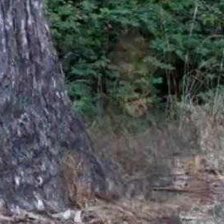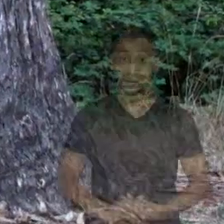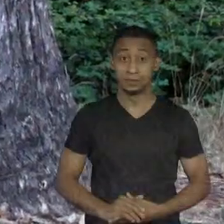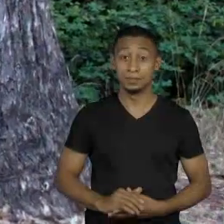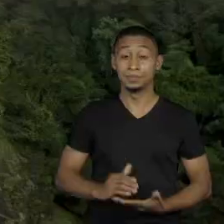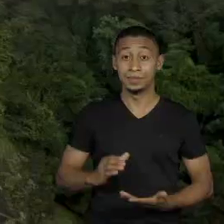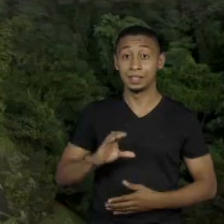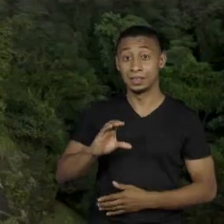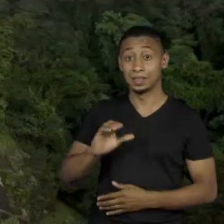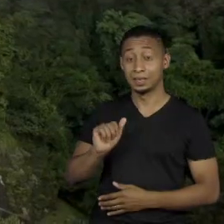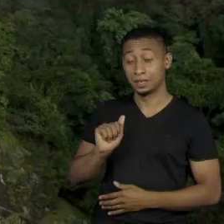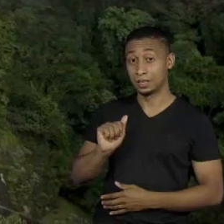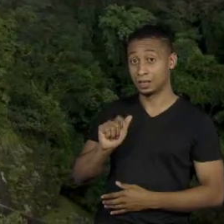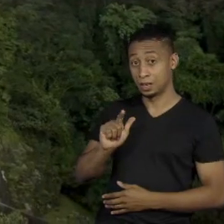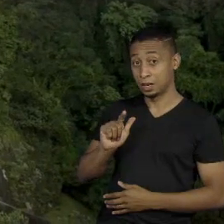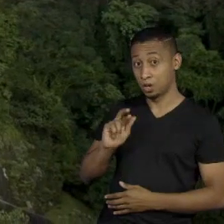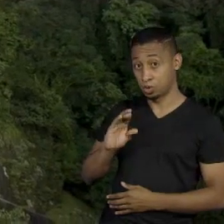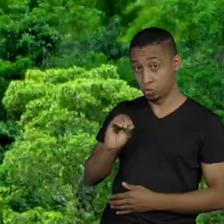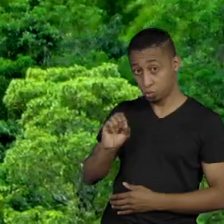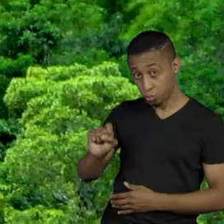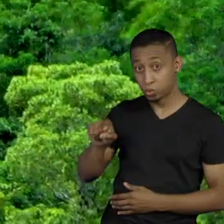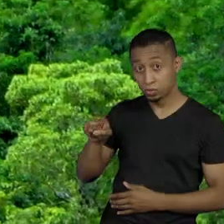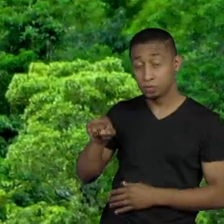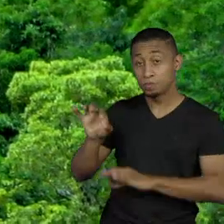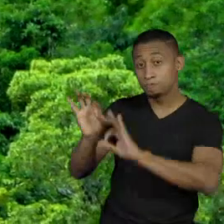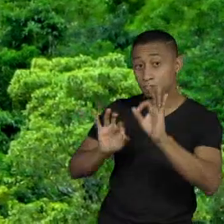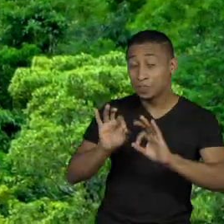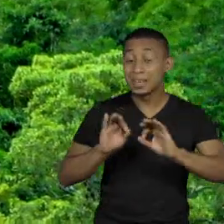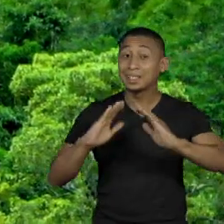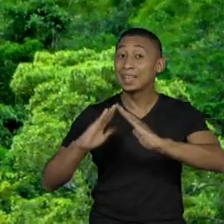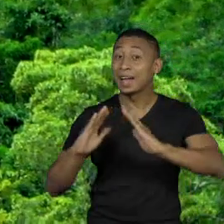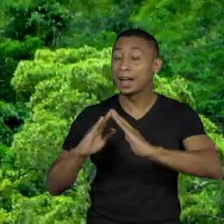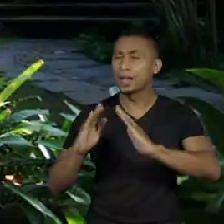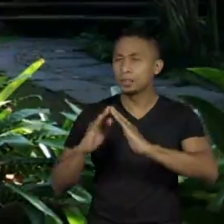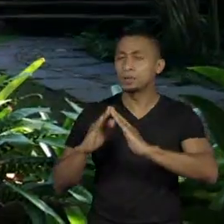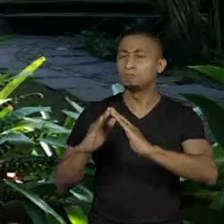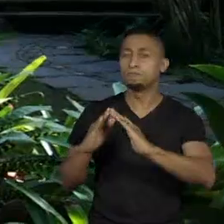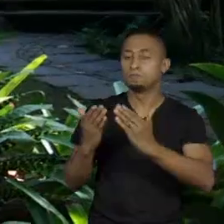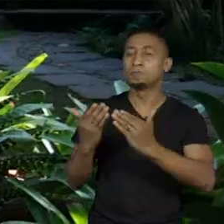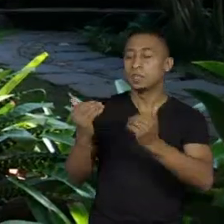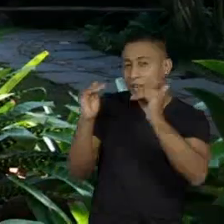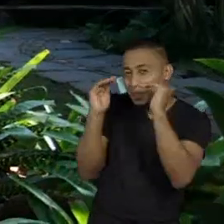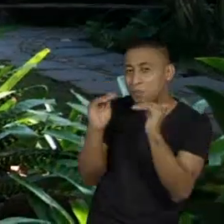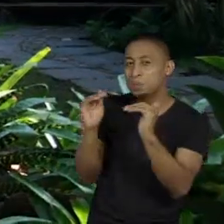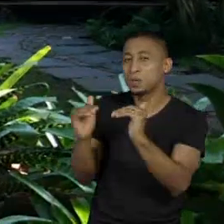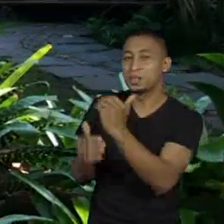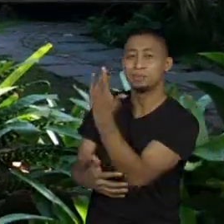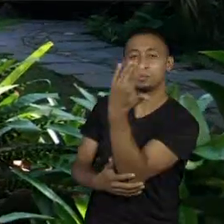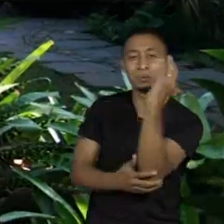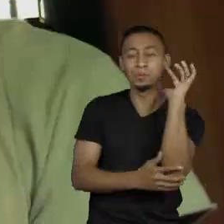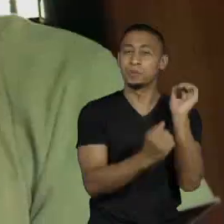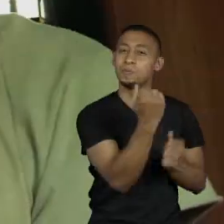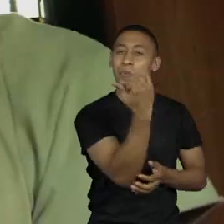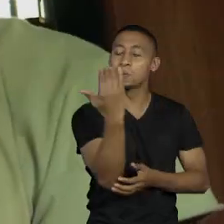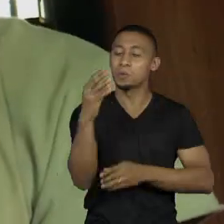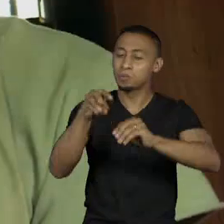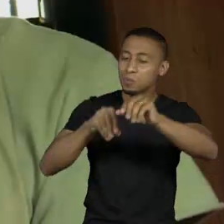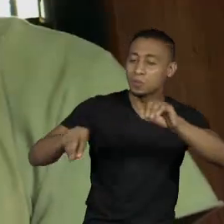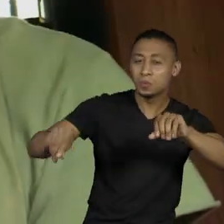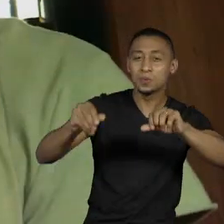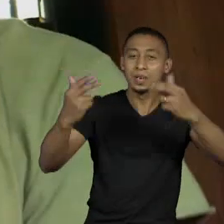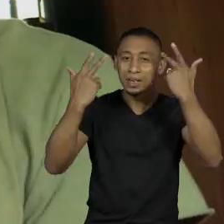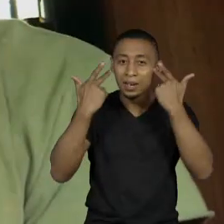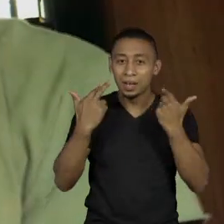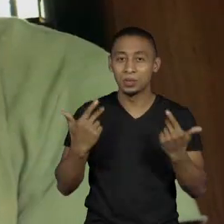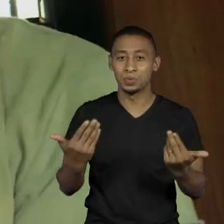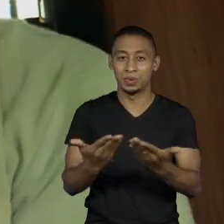Carlos projeta casas que reduzem impactos ao respeitar as formas naturais dos terrenos. É incrível quando